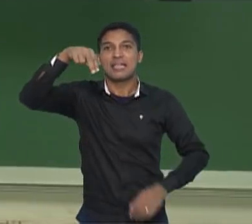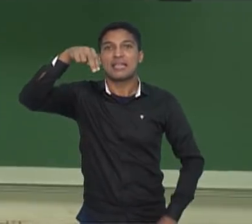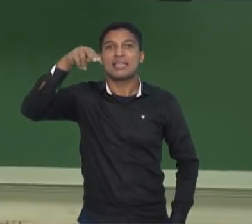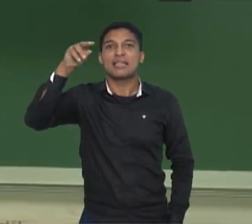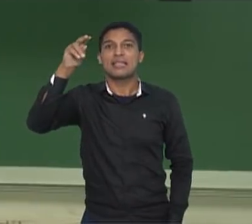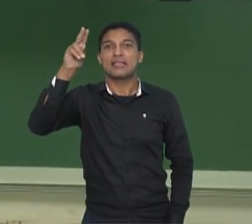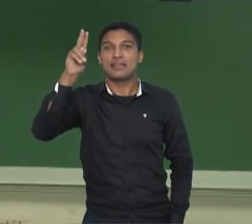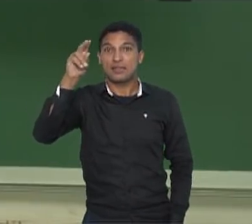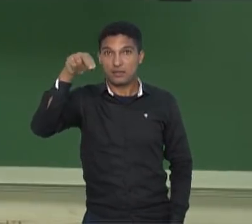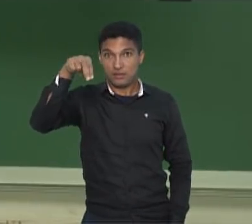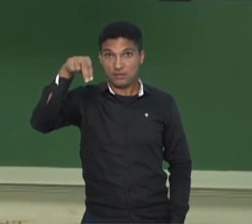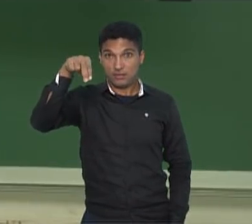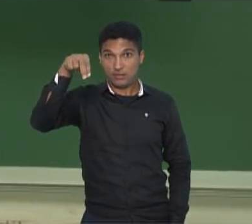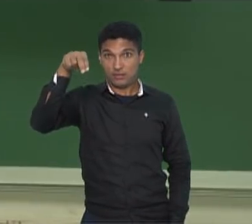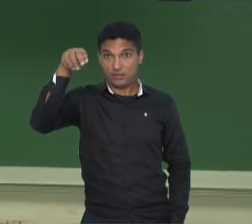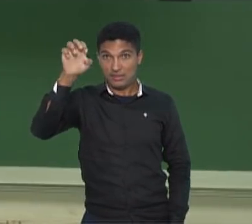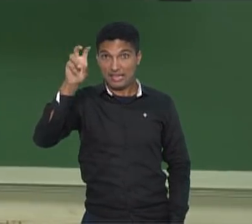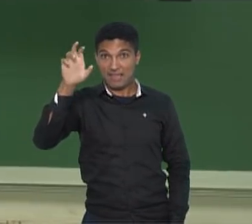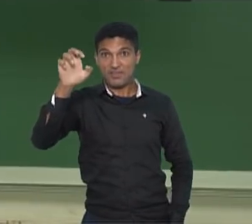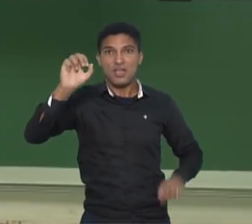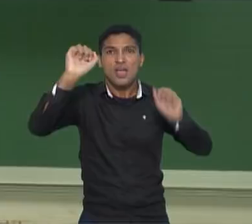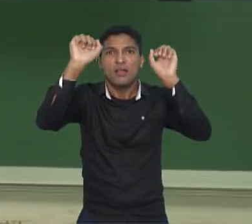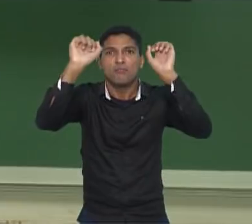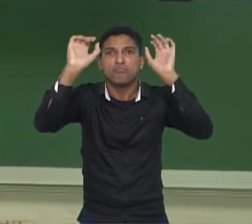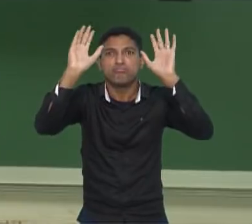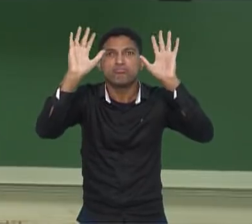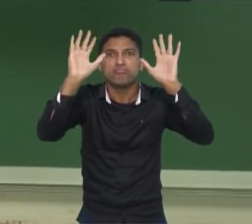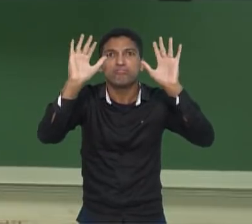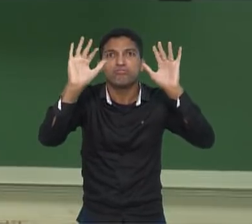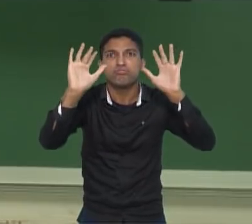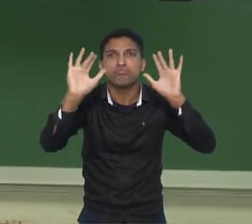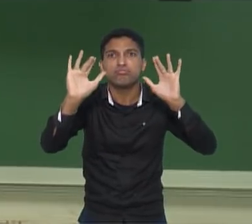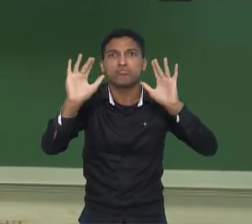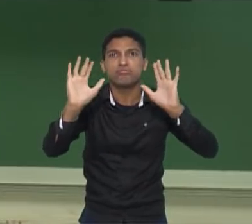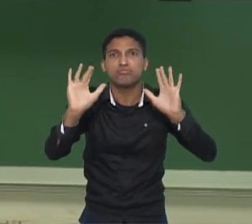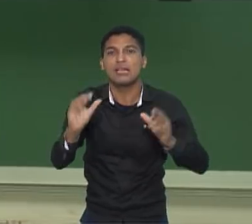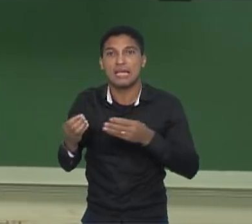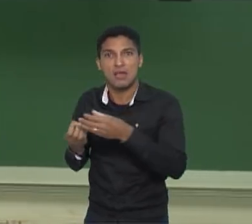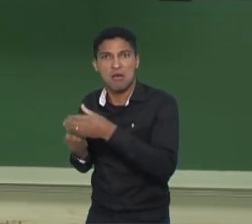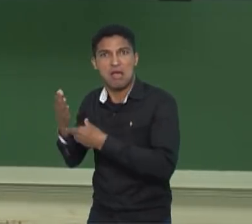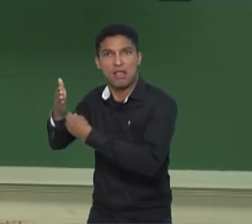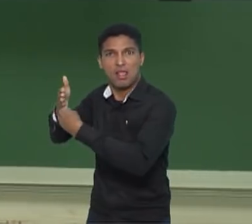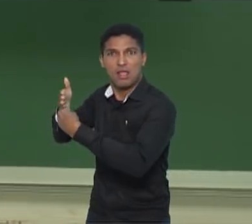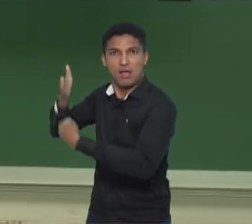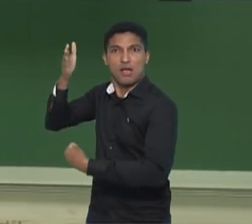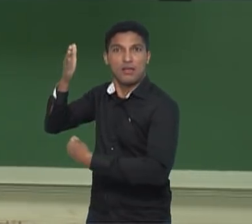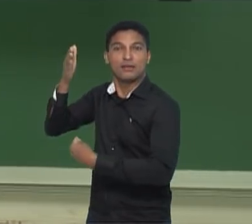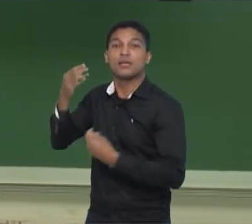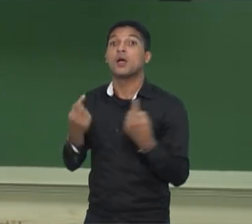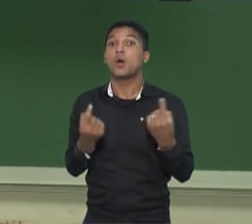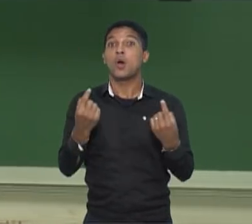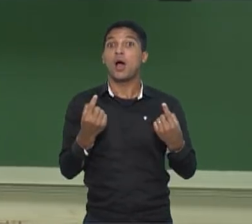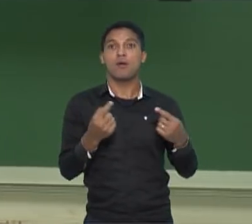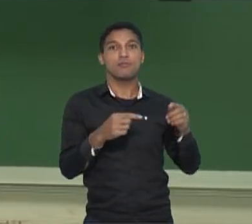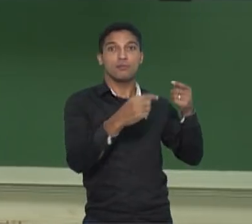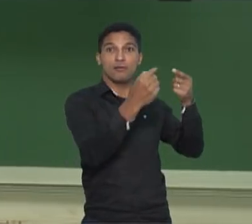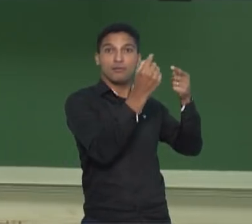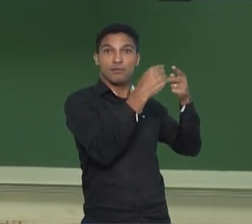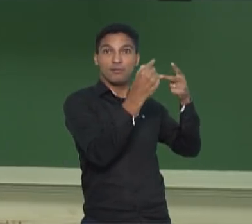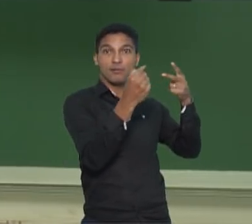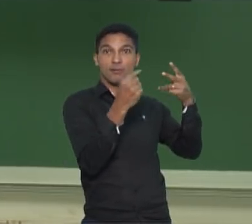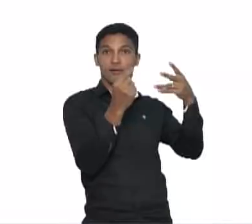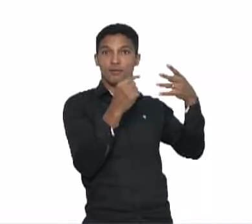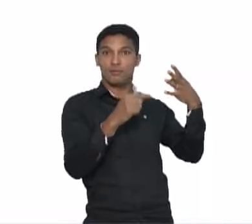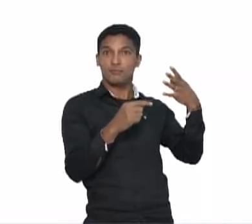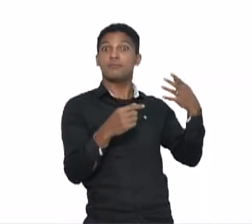derrete. Qual da opção que corresponde melhor à afirmação da pergunta? Vamos lá?